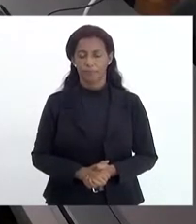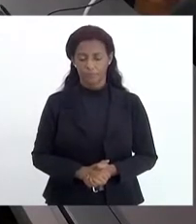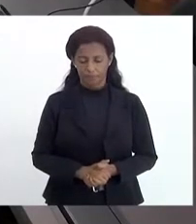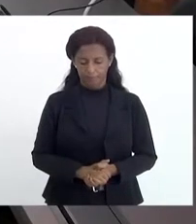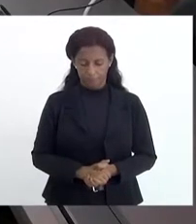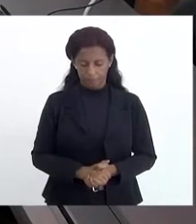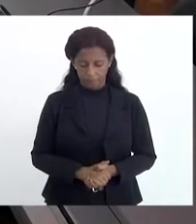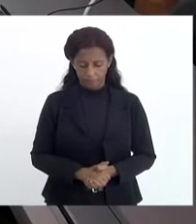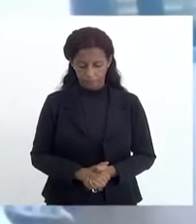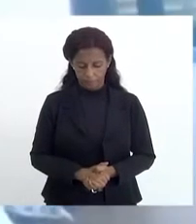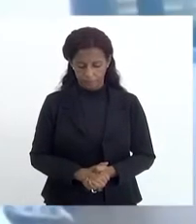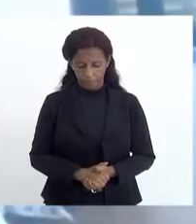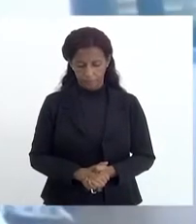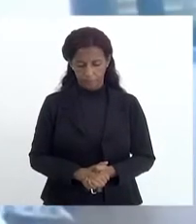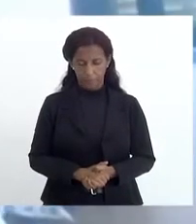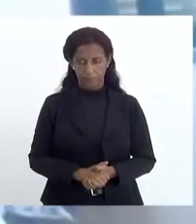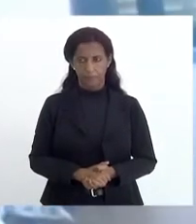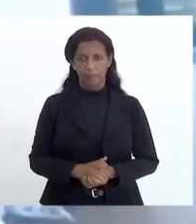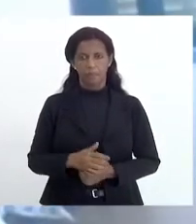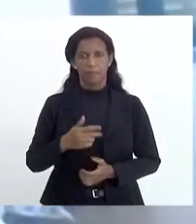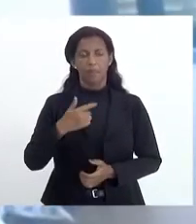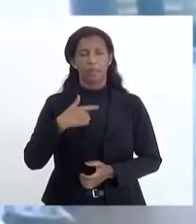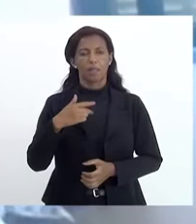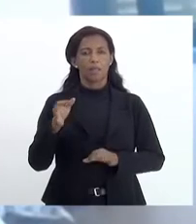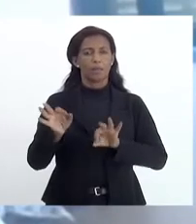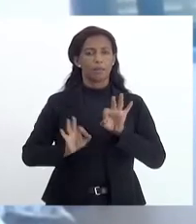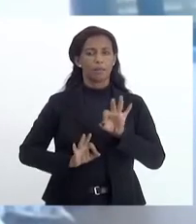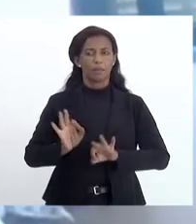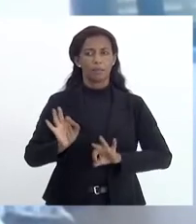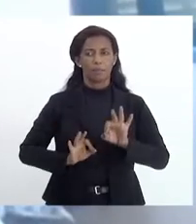Presidente, eu preparei um voto